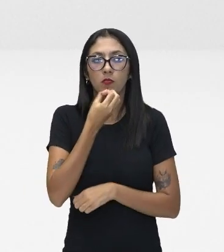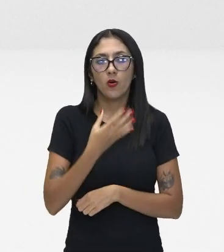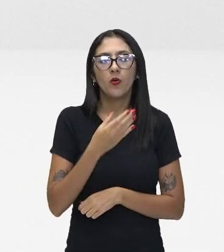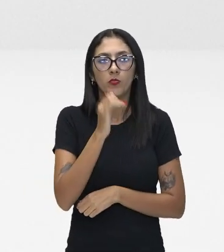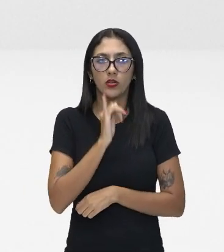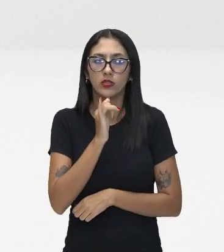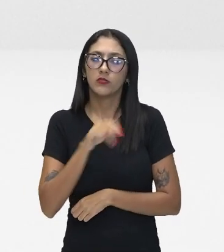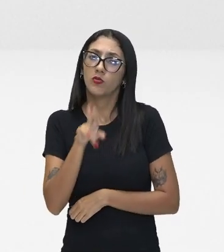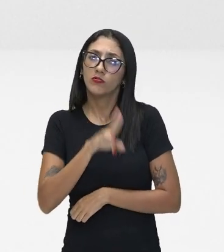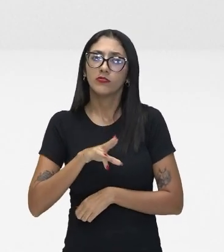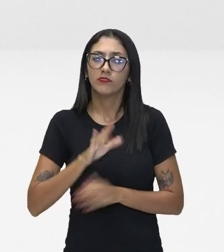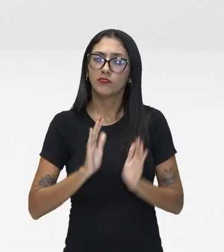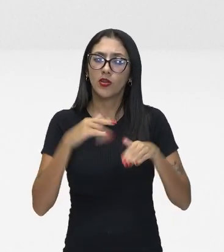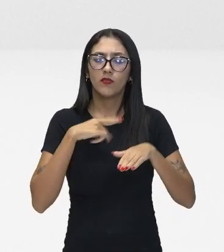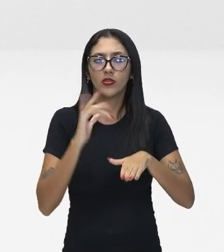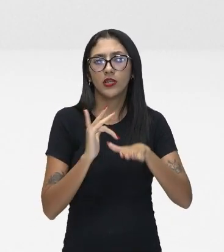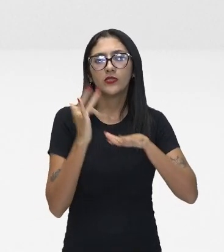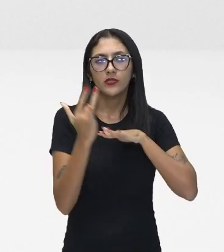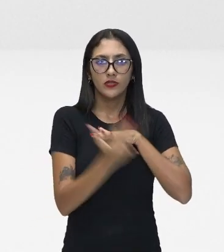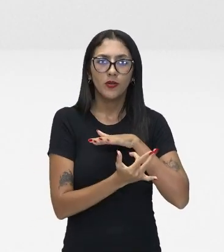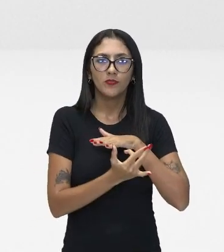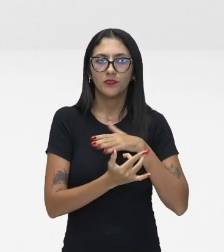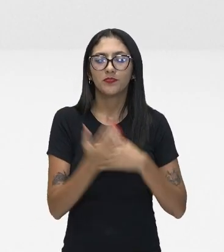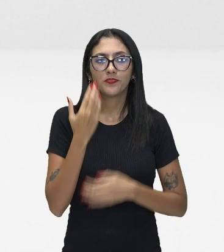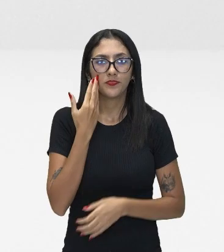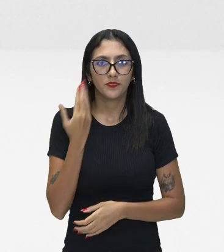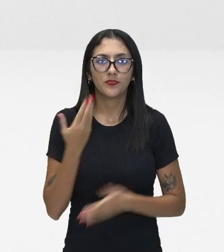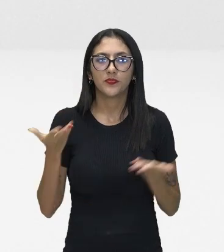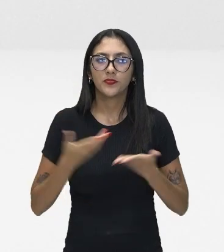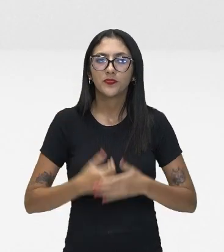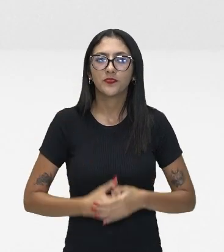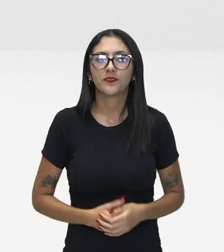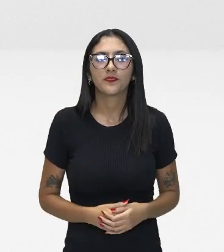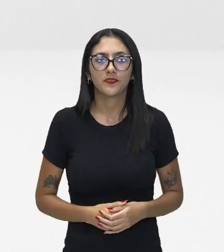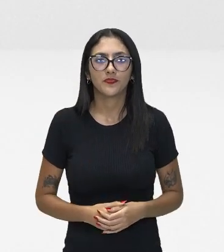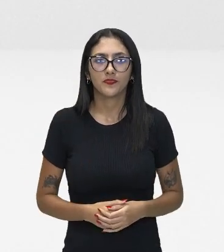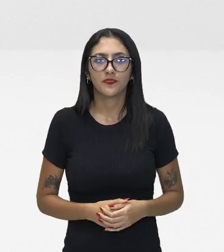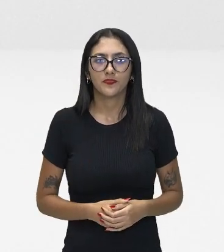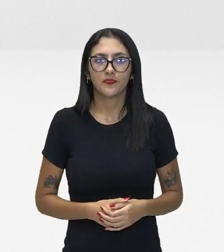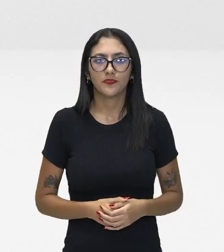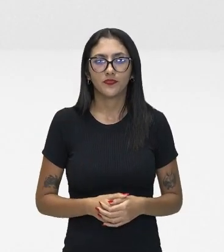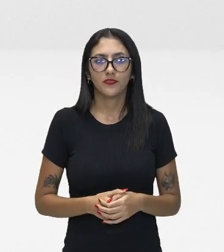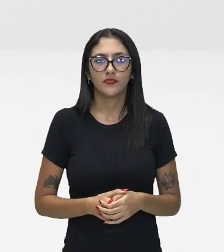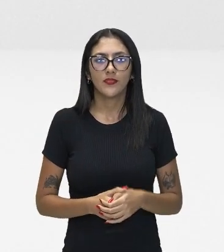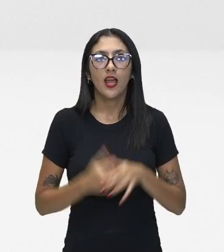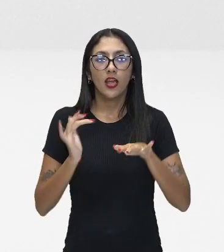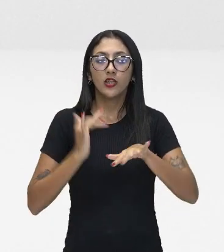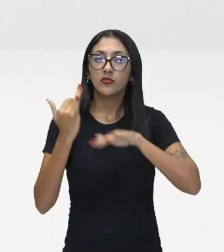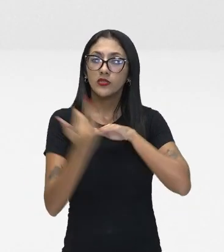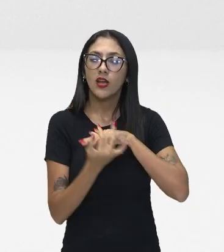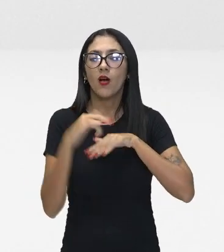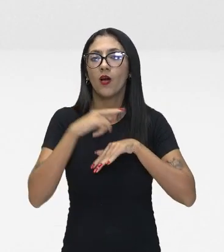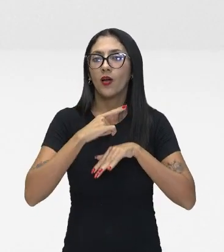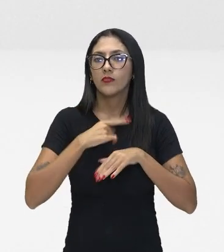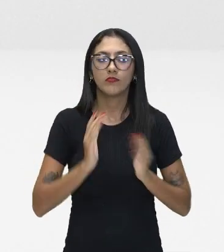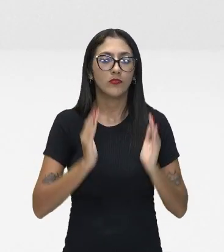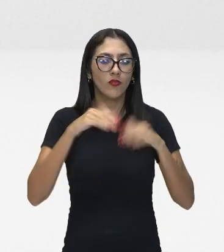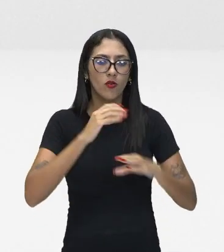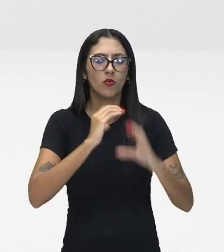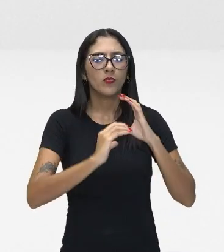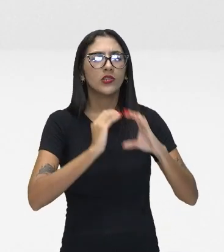redes sociais, que é o que nós vamos ver agora. Olha só, as redes sociais são canais de comunicação